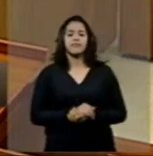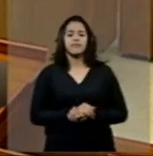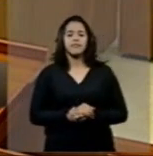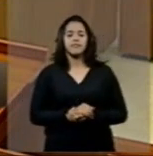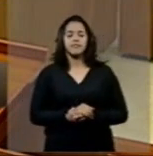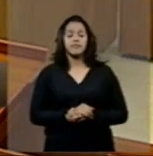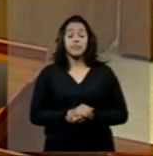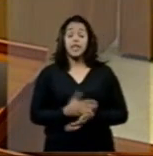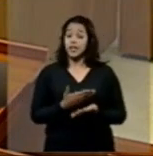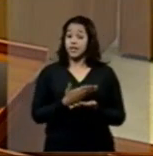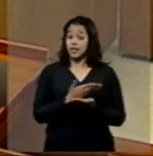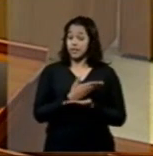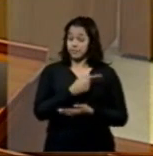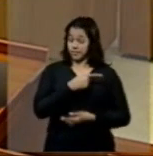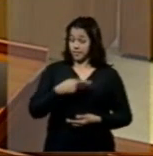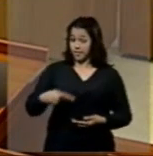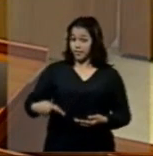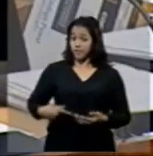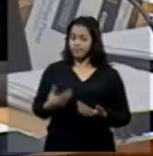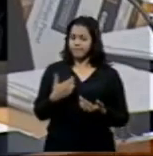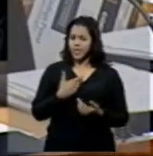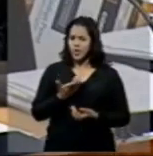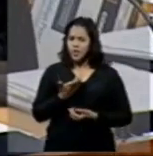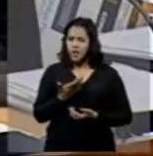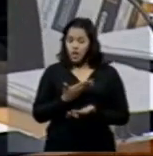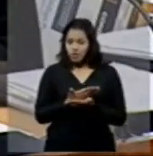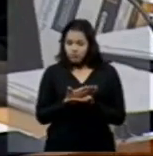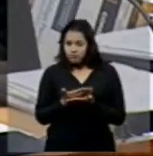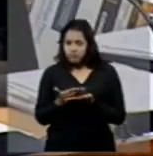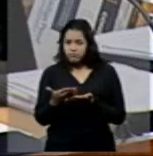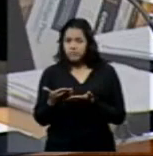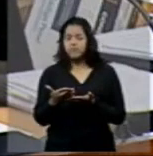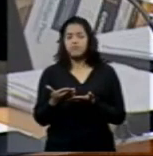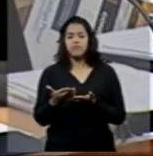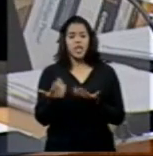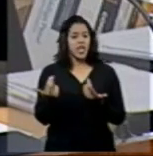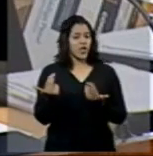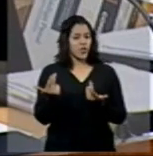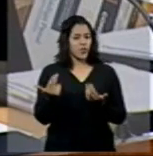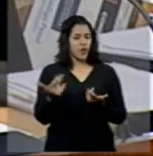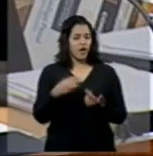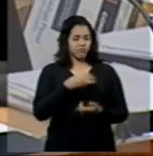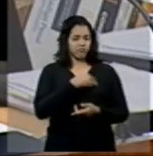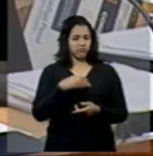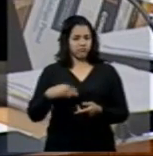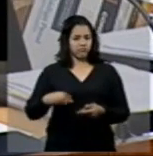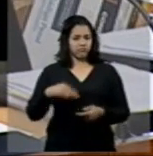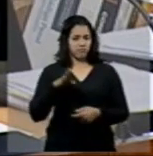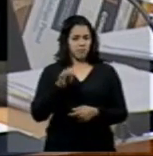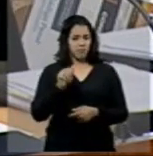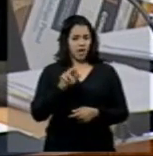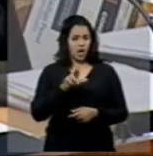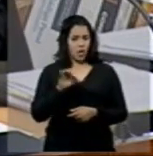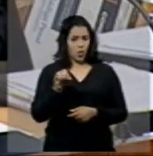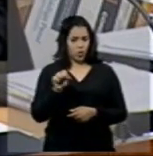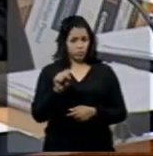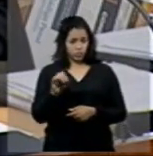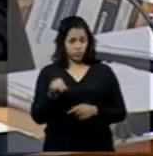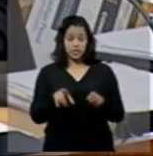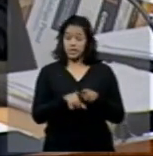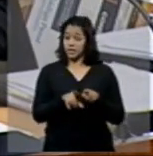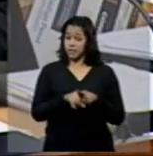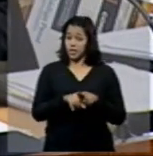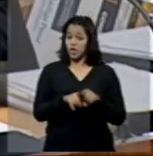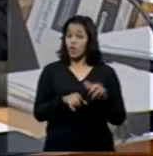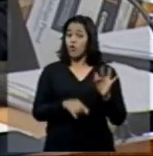Presidente, eu quero inicialmente, como já fizeram tanto o ministro Luiz Roberto Barroso quanto o ministro